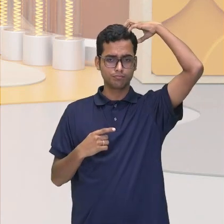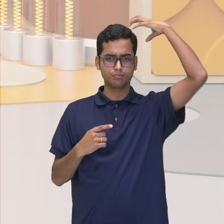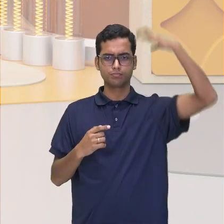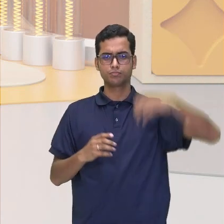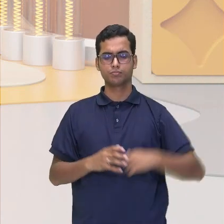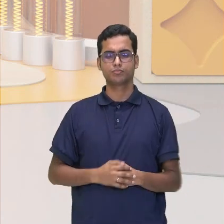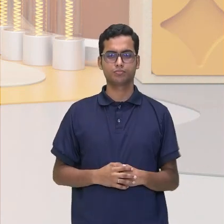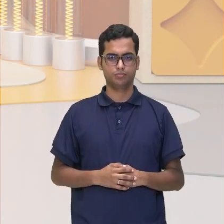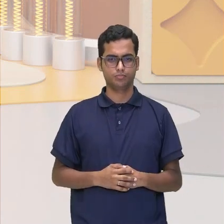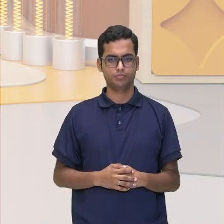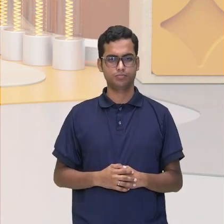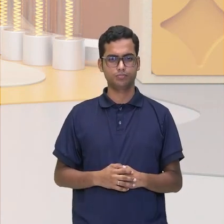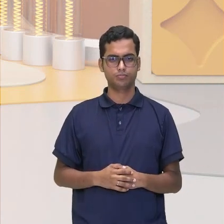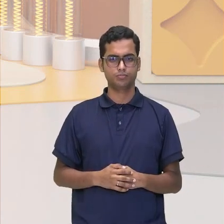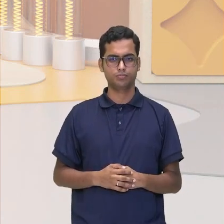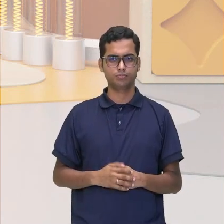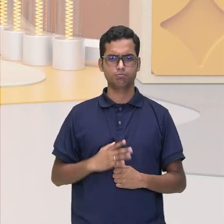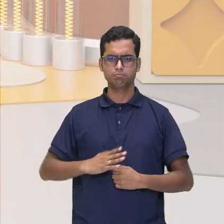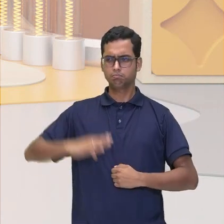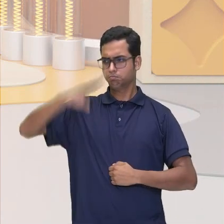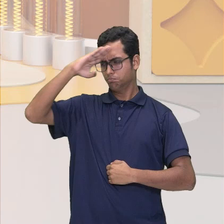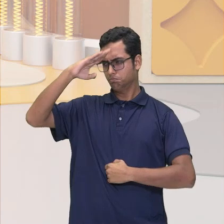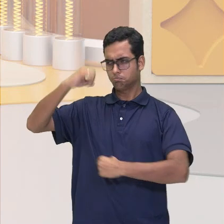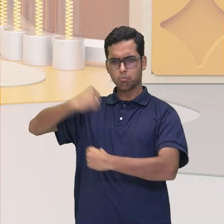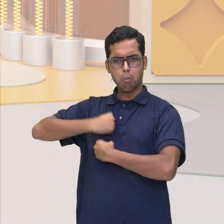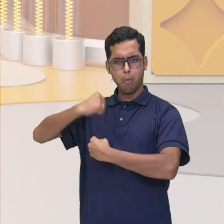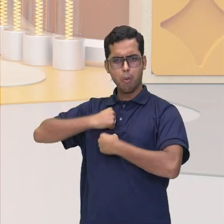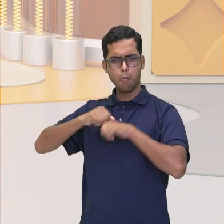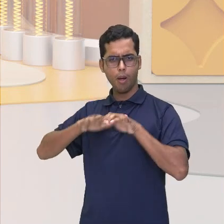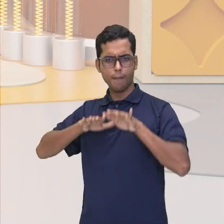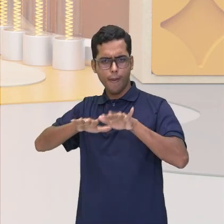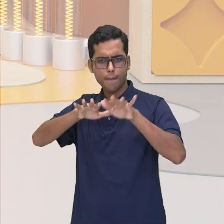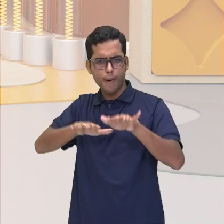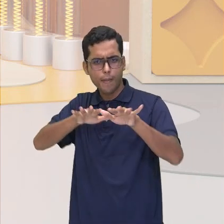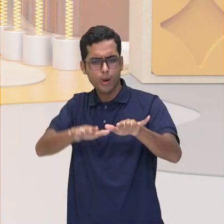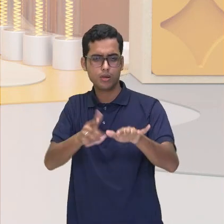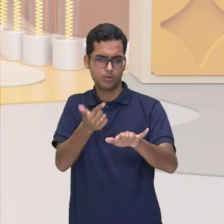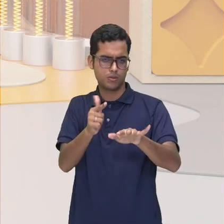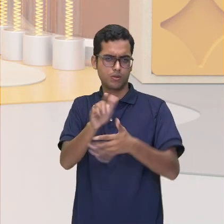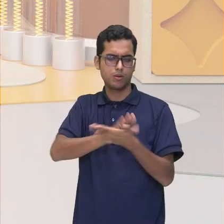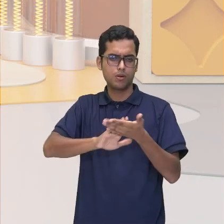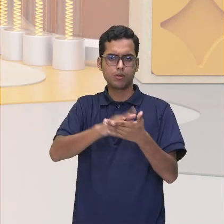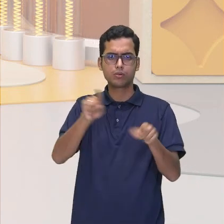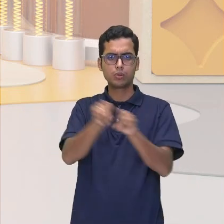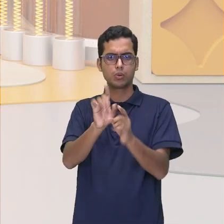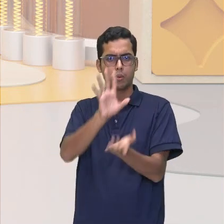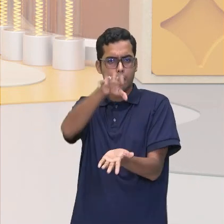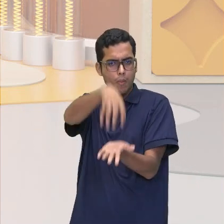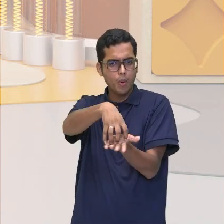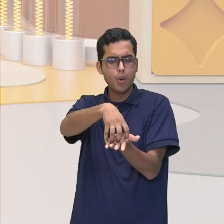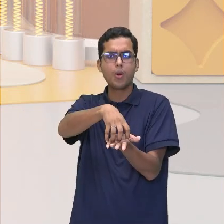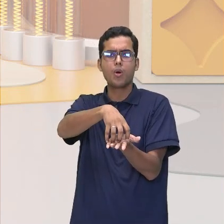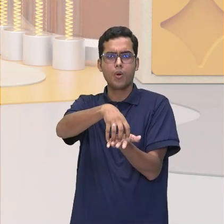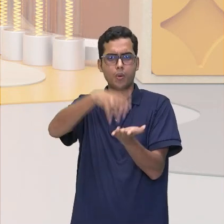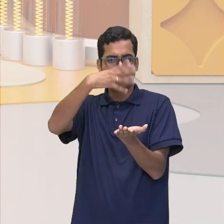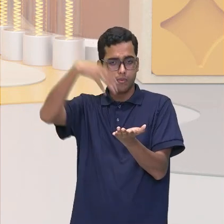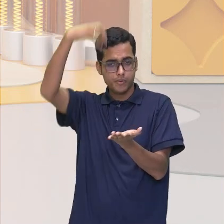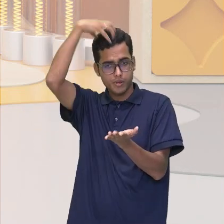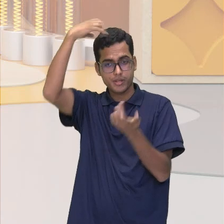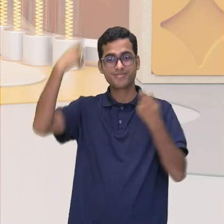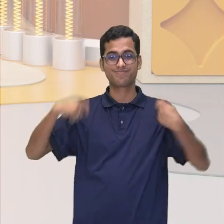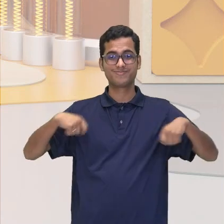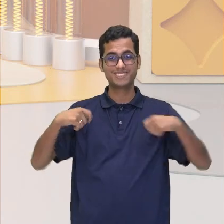né, como ele não tem um exército formado, não existe ainda uma monarquia centralizada, ele precisa muito do apoio